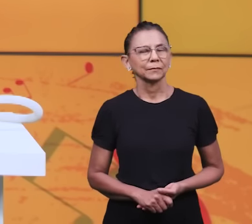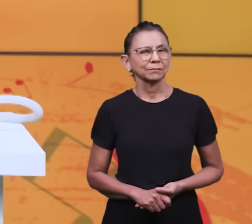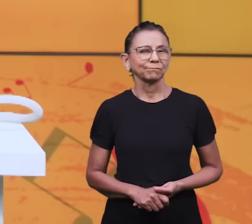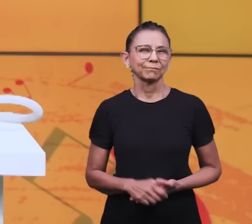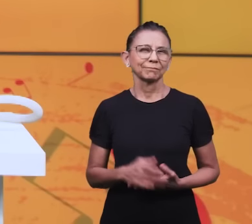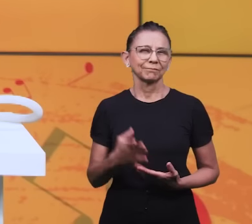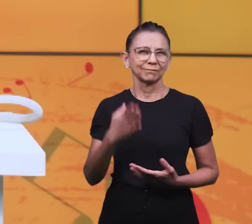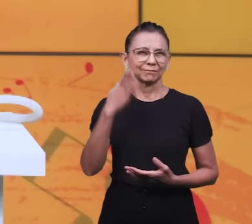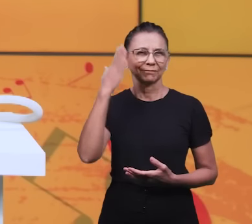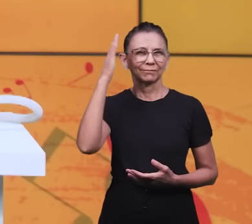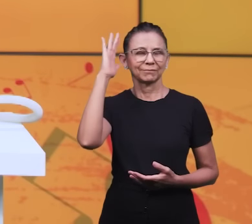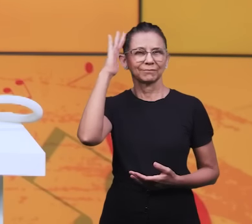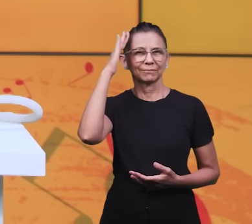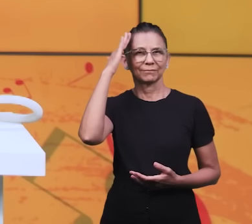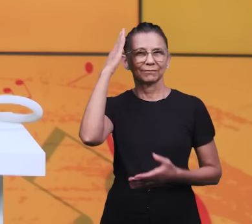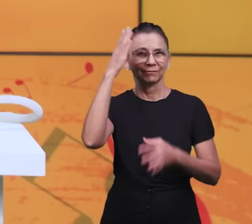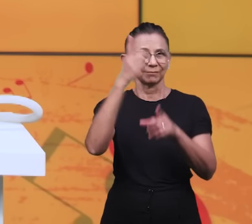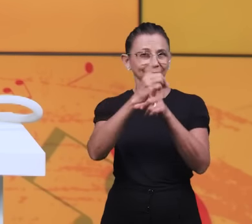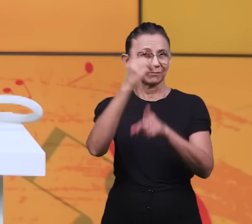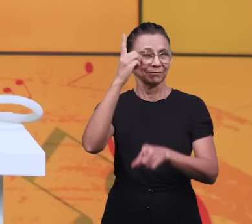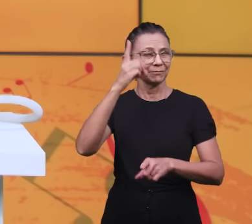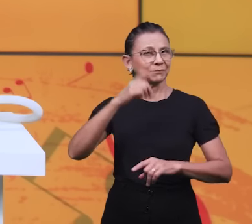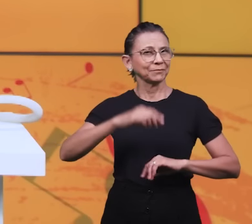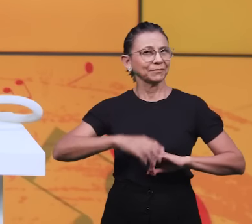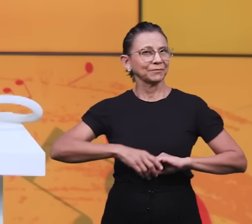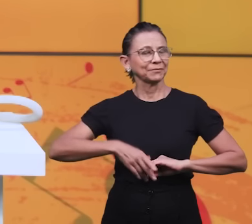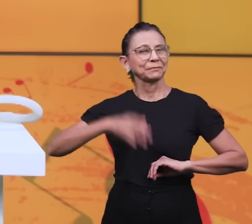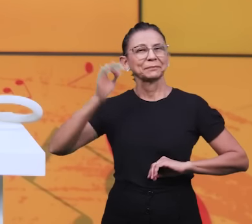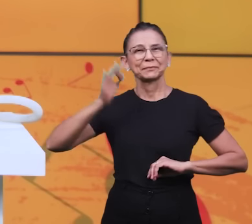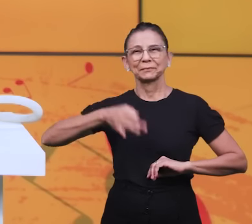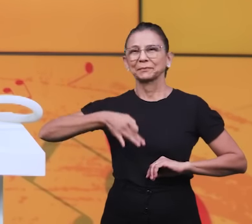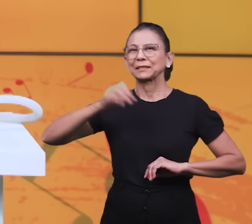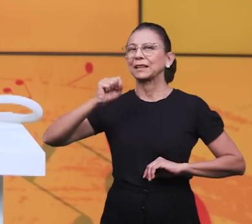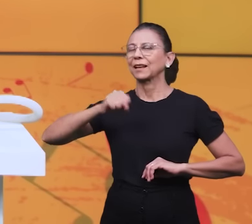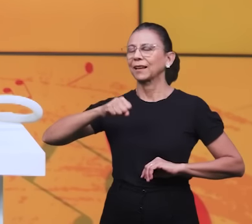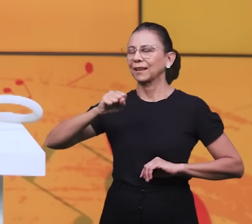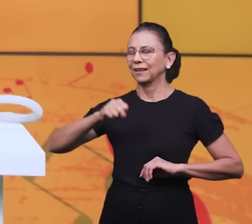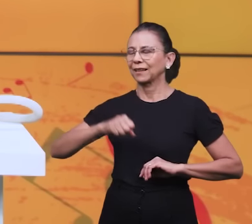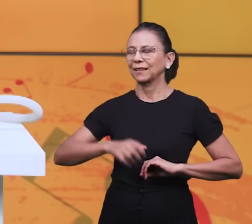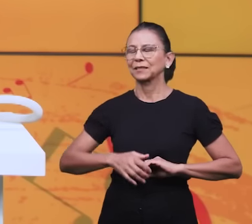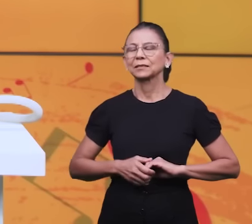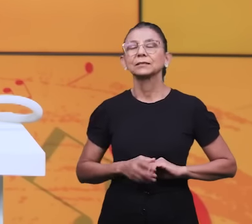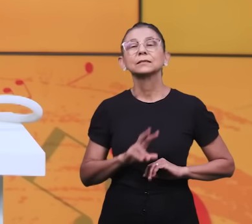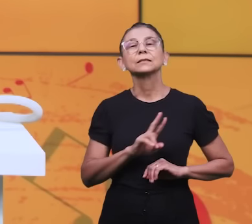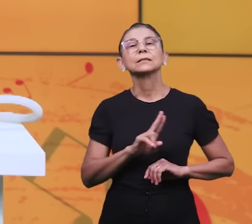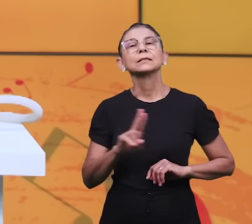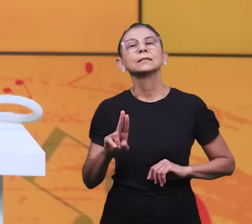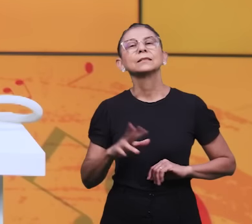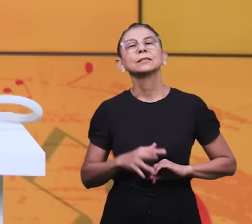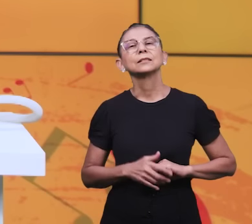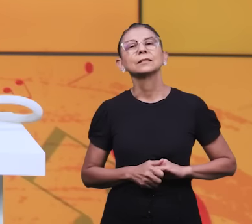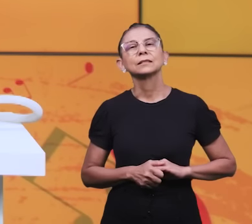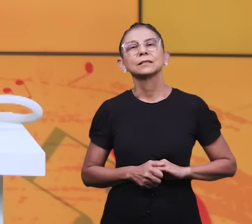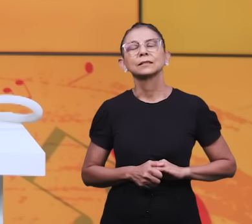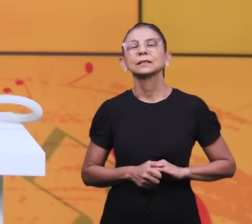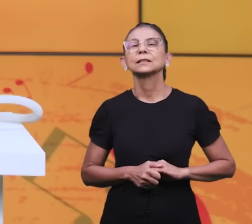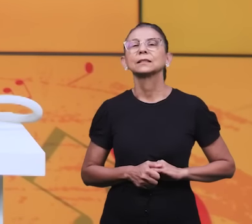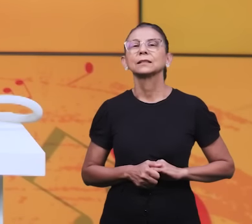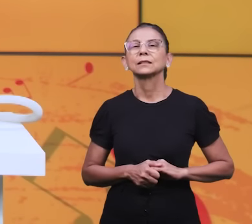Será que você sabe qual é o louvor tenho certeza que sim Como é o nome